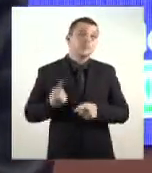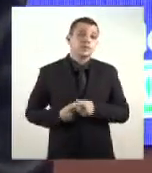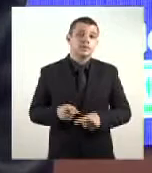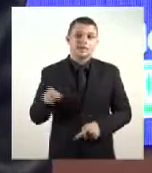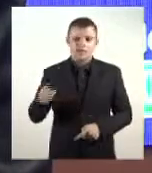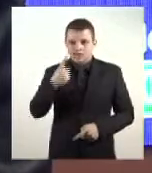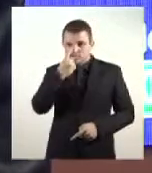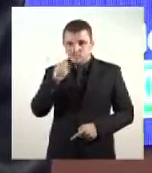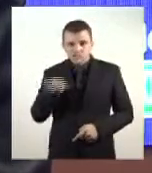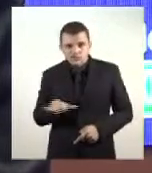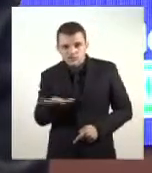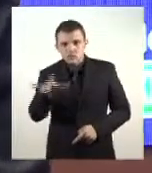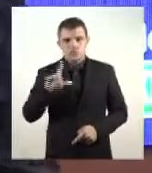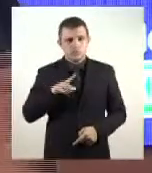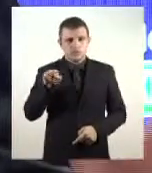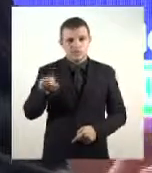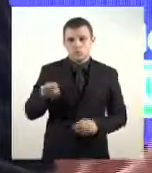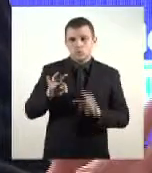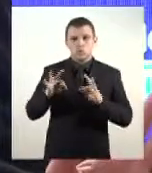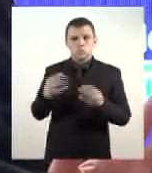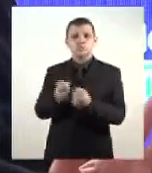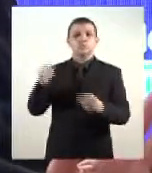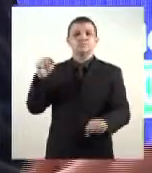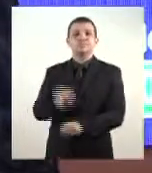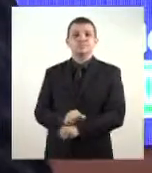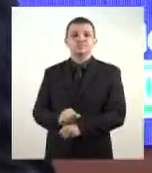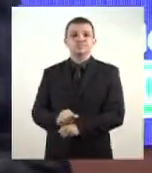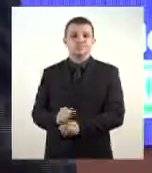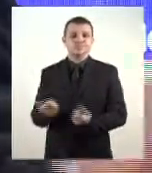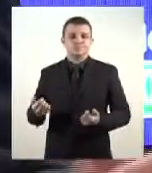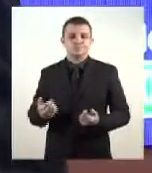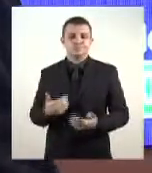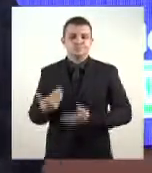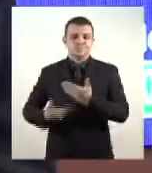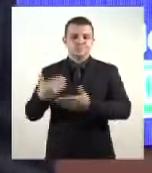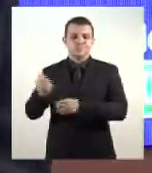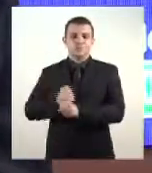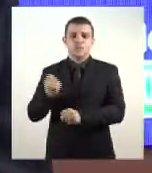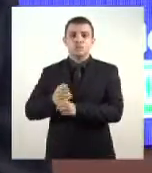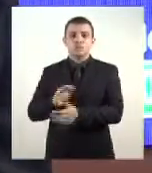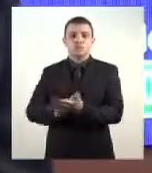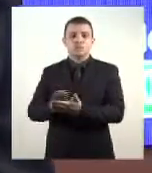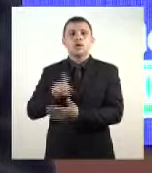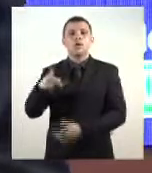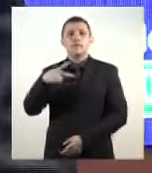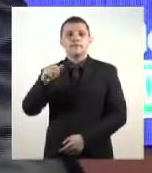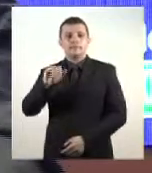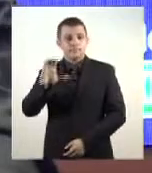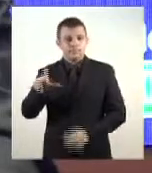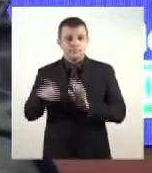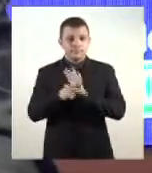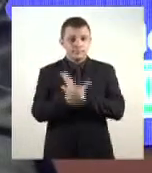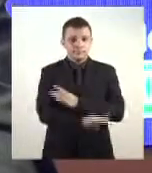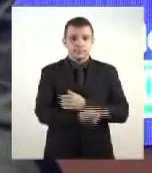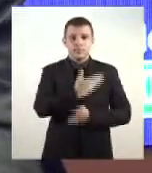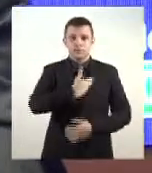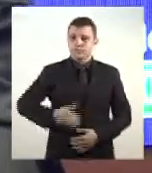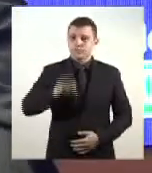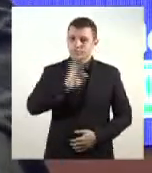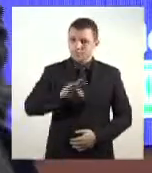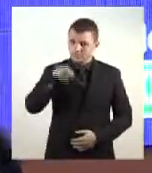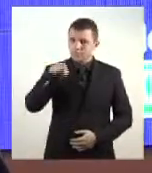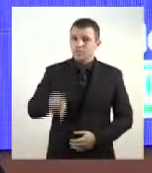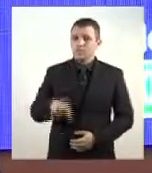esgotamento sanitário, deputado César Pires, está toda parada. Já não anda mais algum tempo do PAC do saneamento básico aqui no Maranhão.